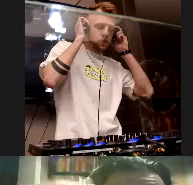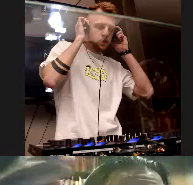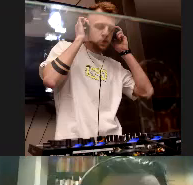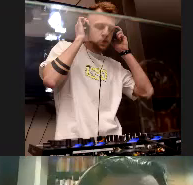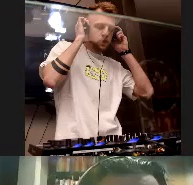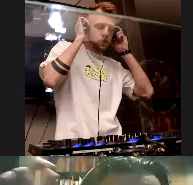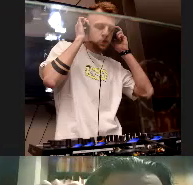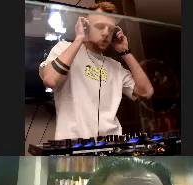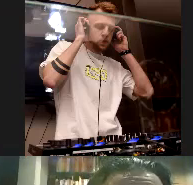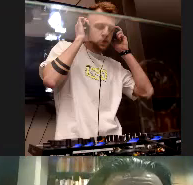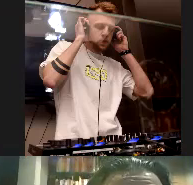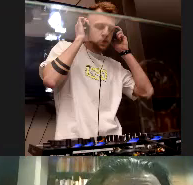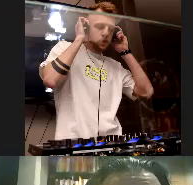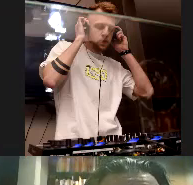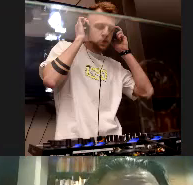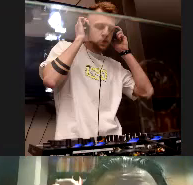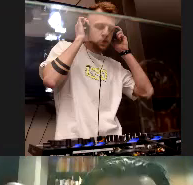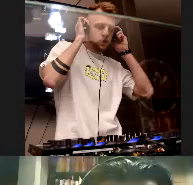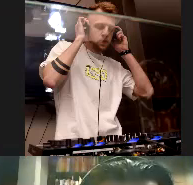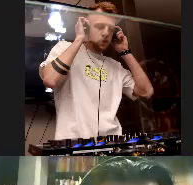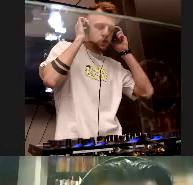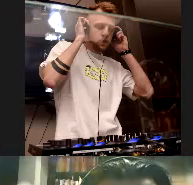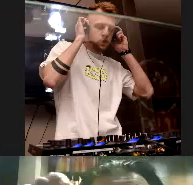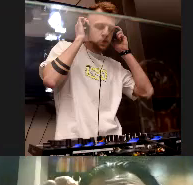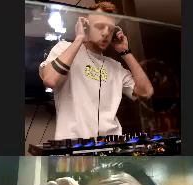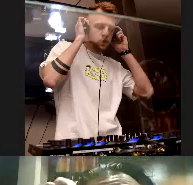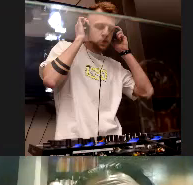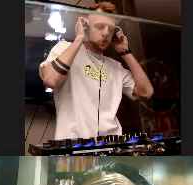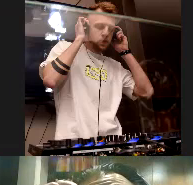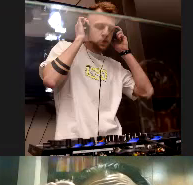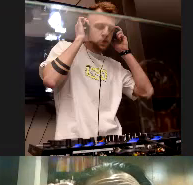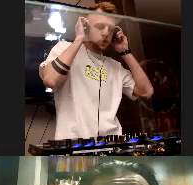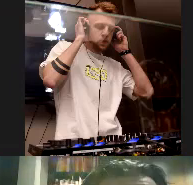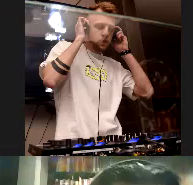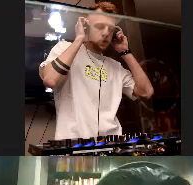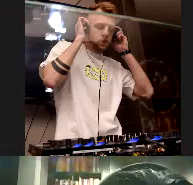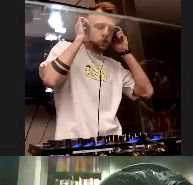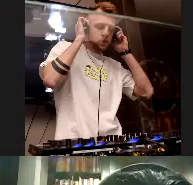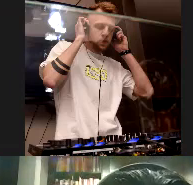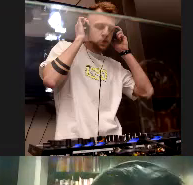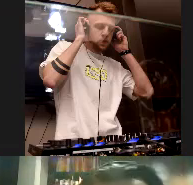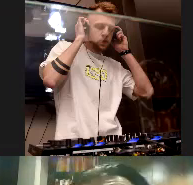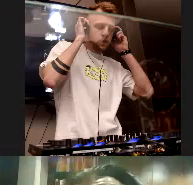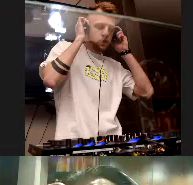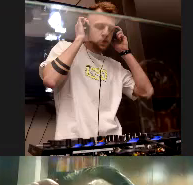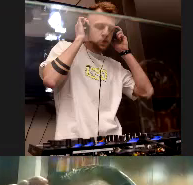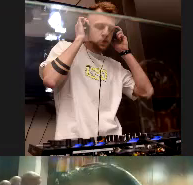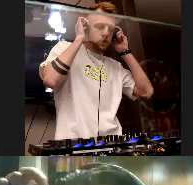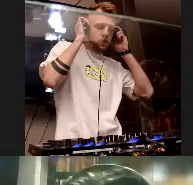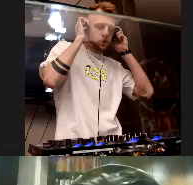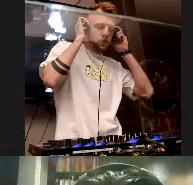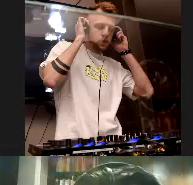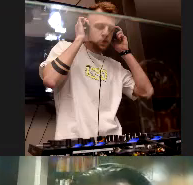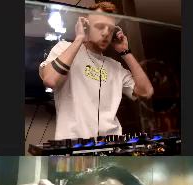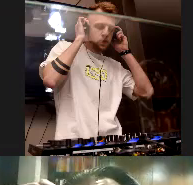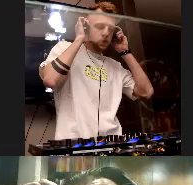países, não são tantos, a saúde é de graça. O cidadão toma um porre, começa a